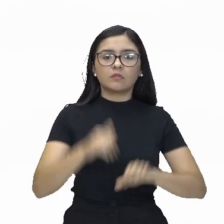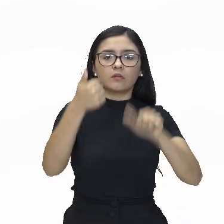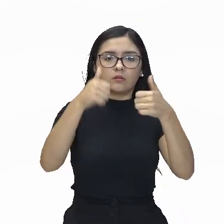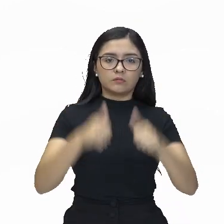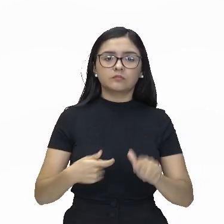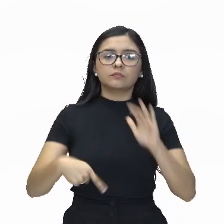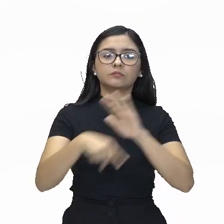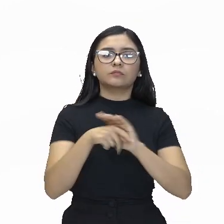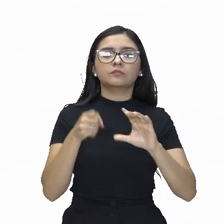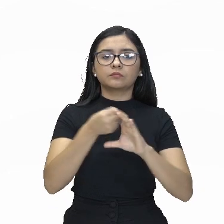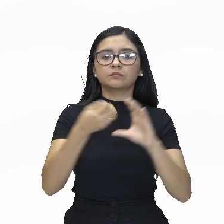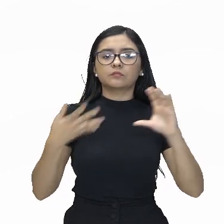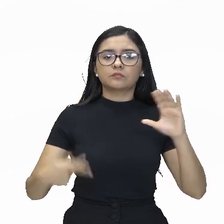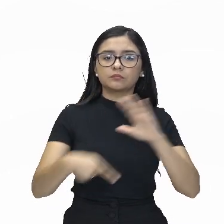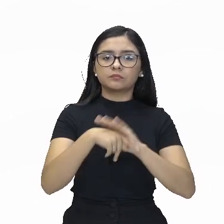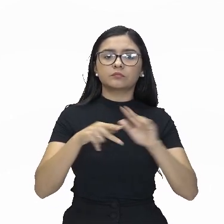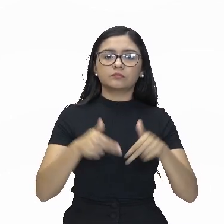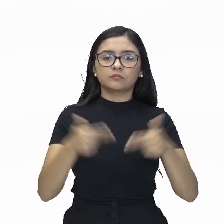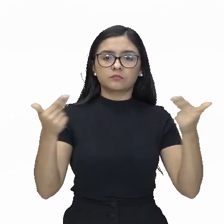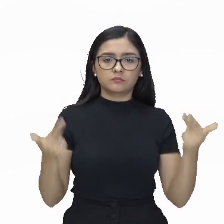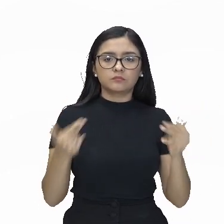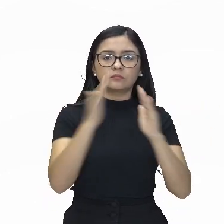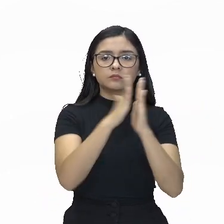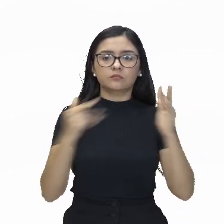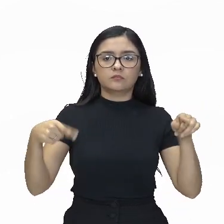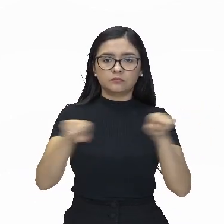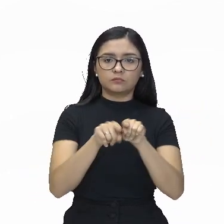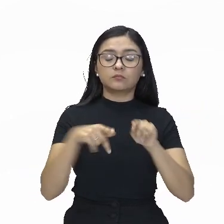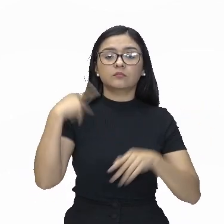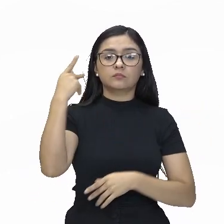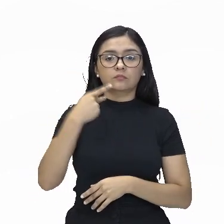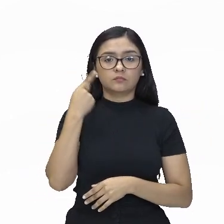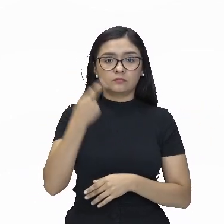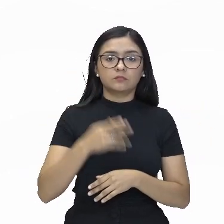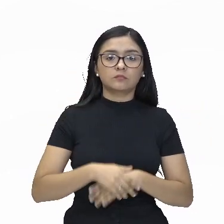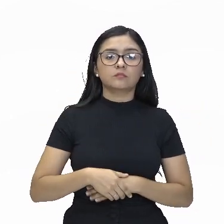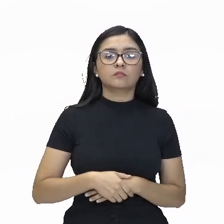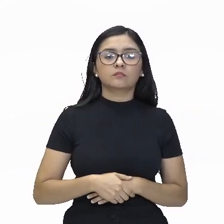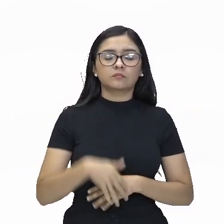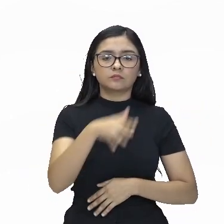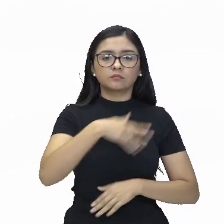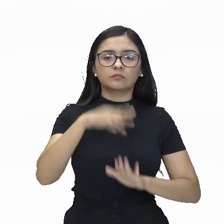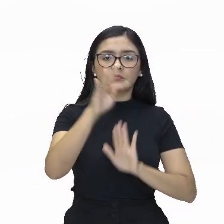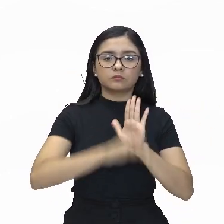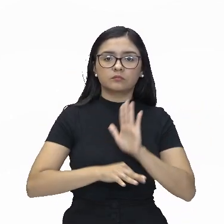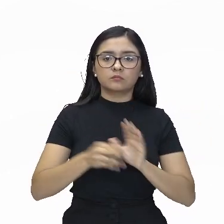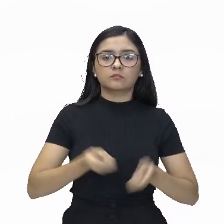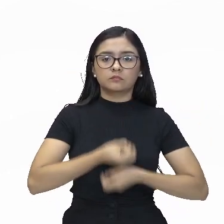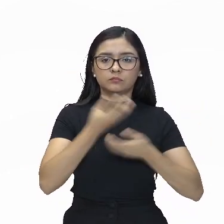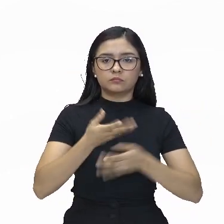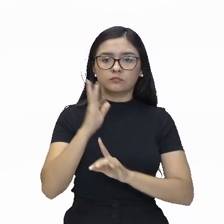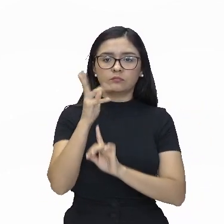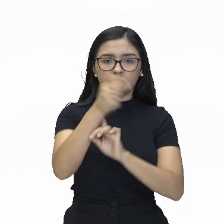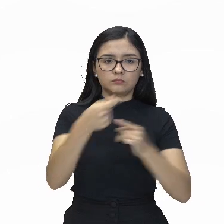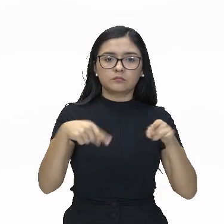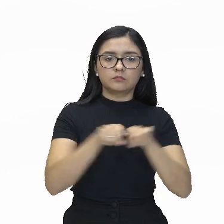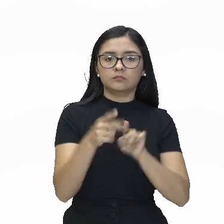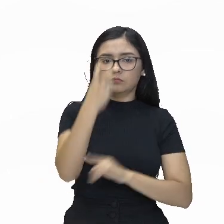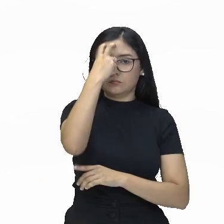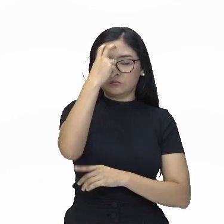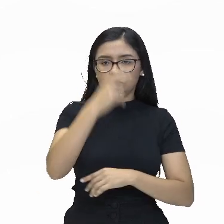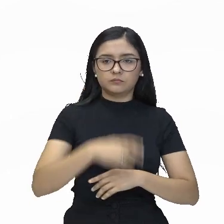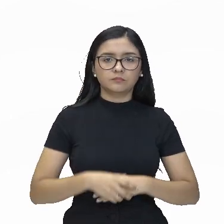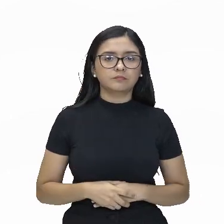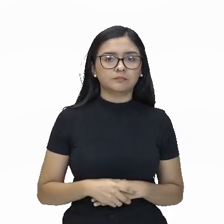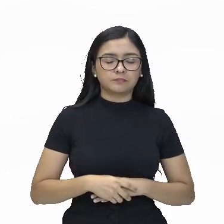de aspectos éticos, estéticos e políticos em textos e produções artísticas,